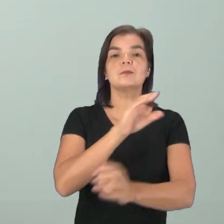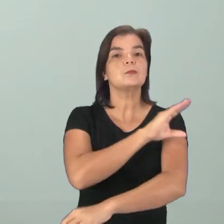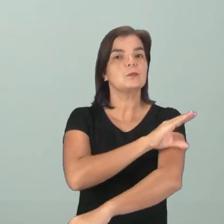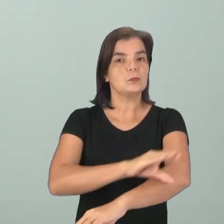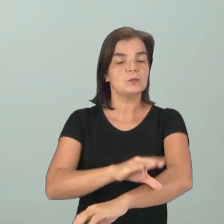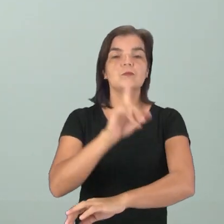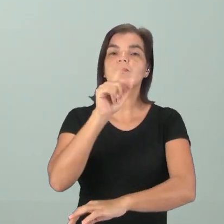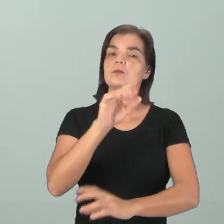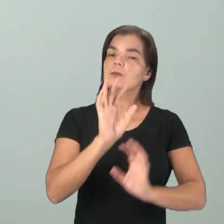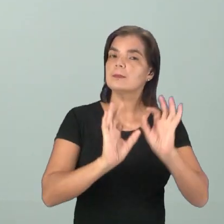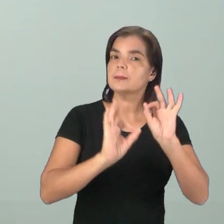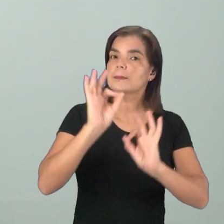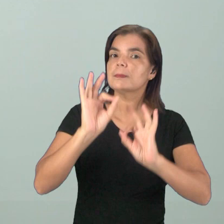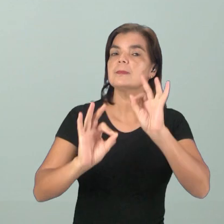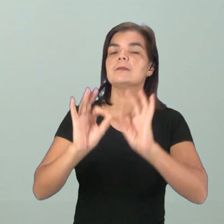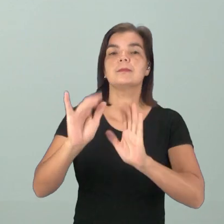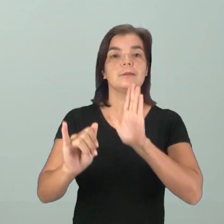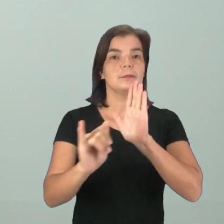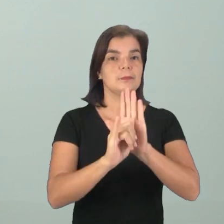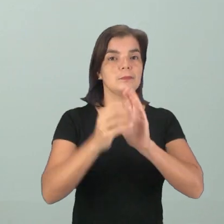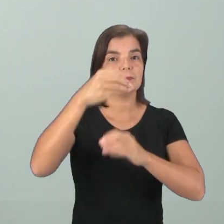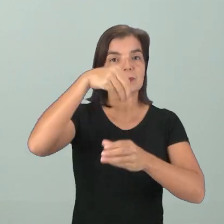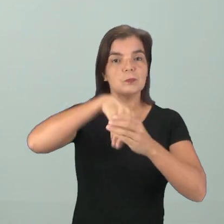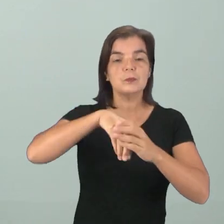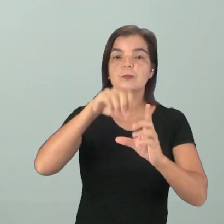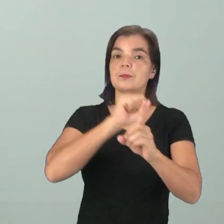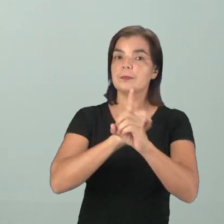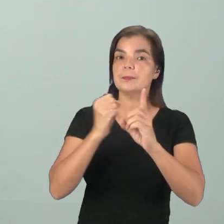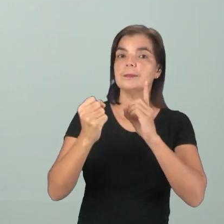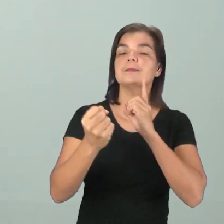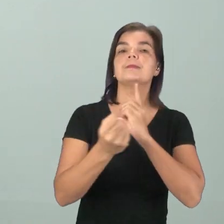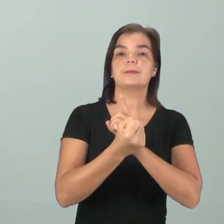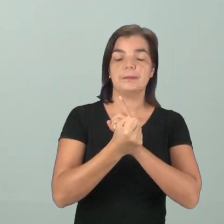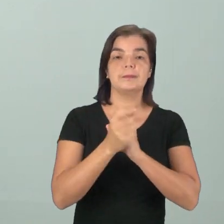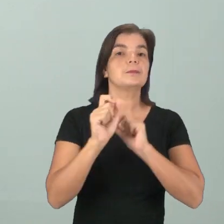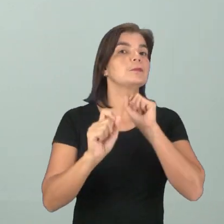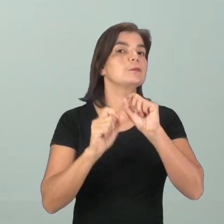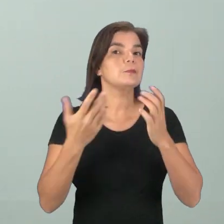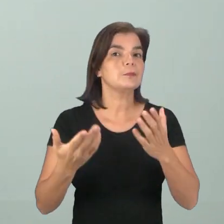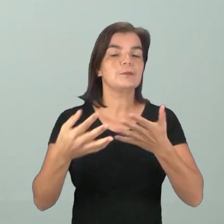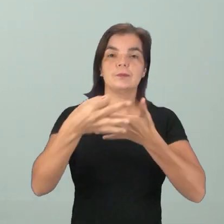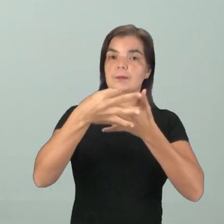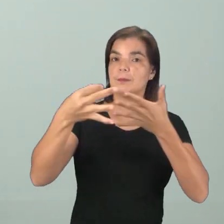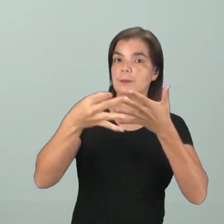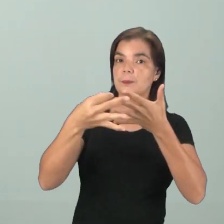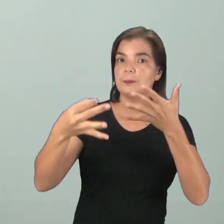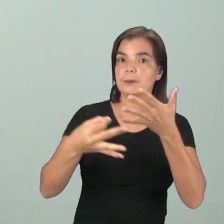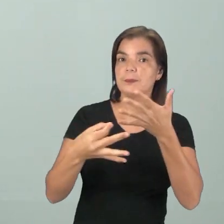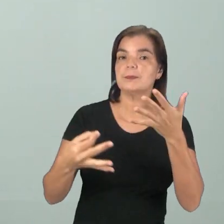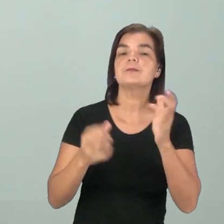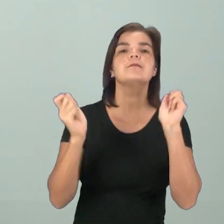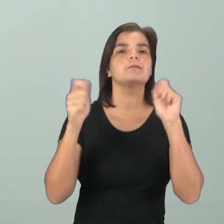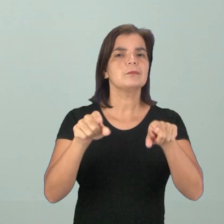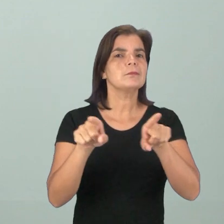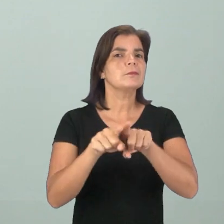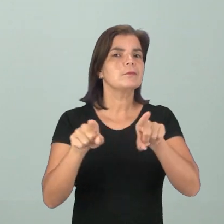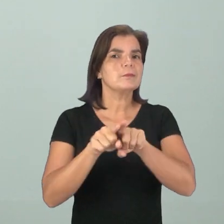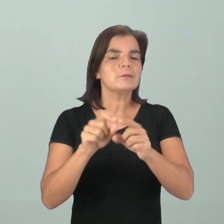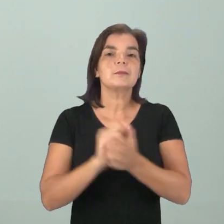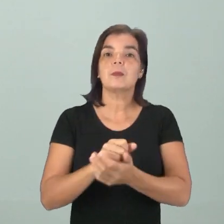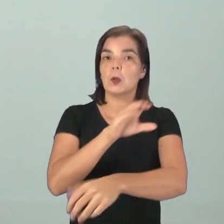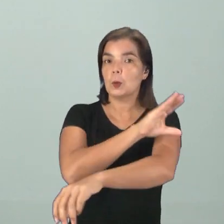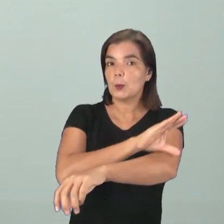essa construção de uma identidade dentro de uma sociedade através de elementos que podem ser